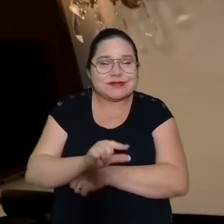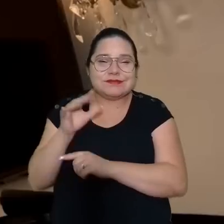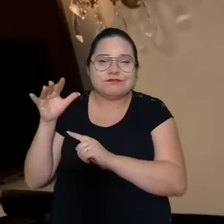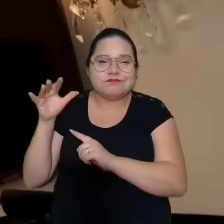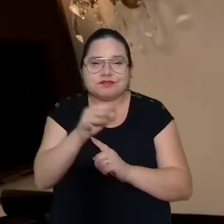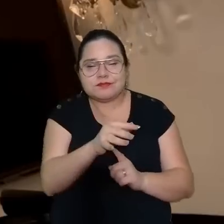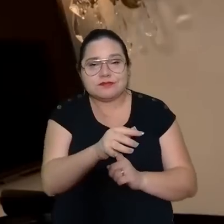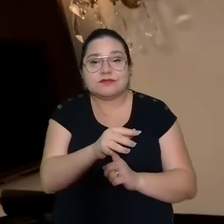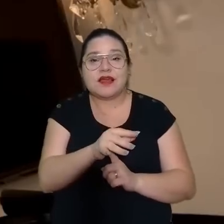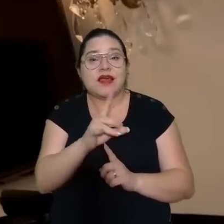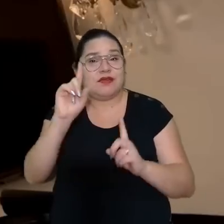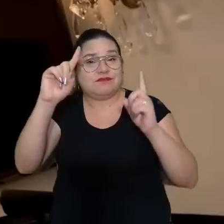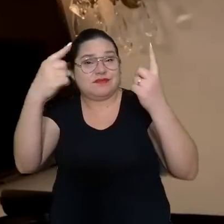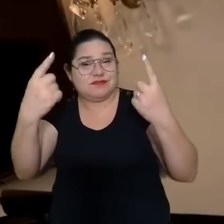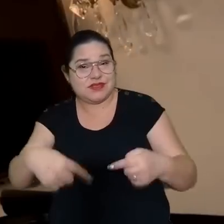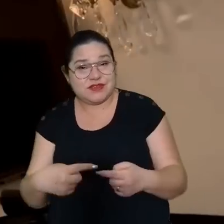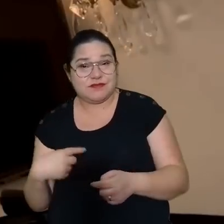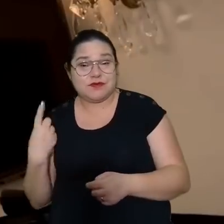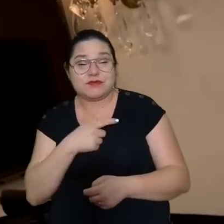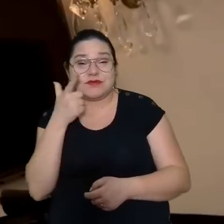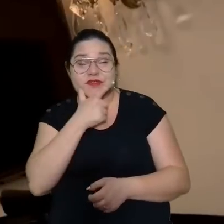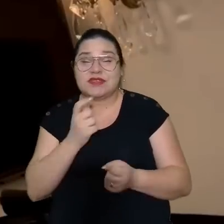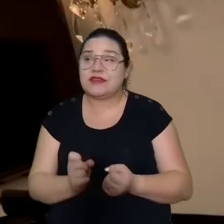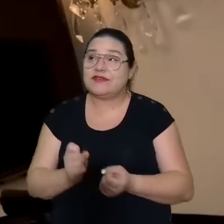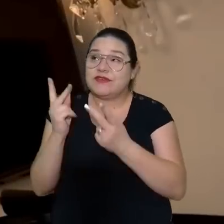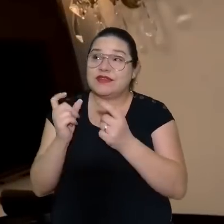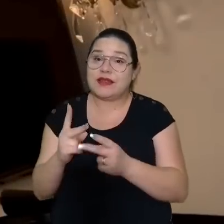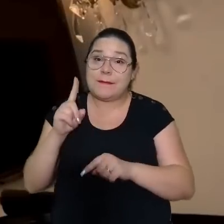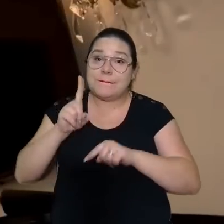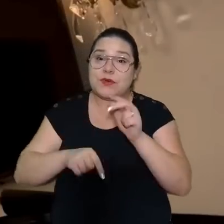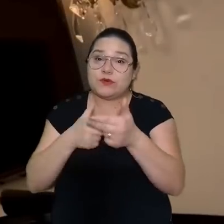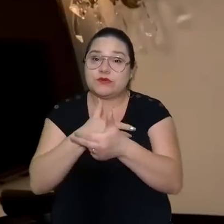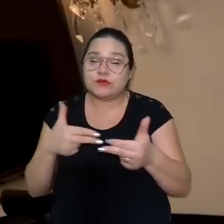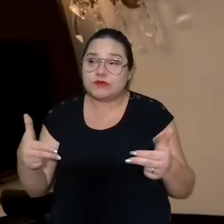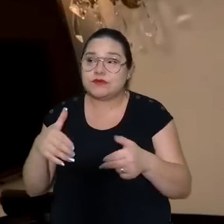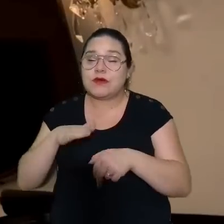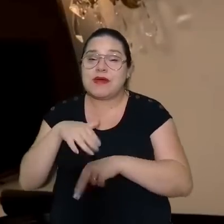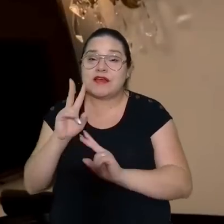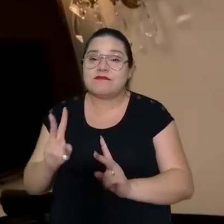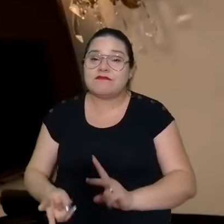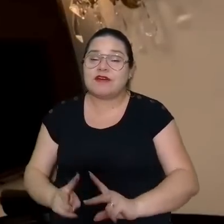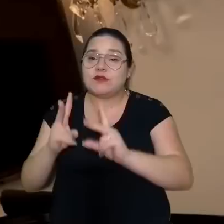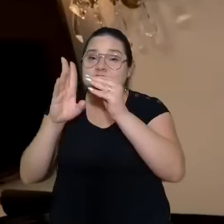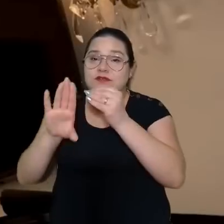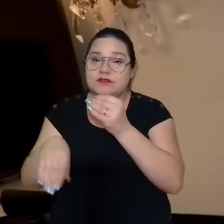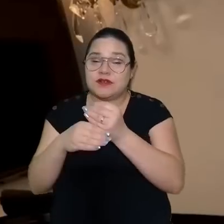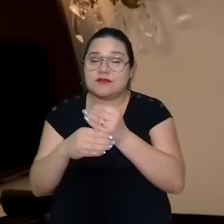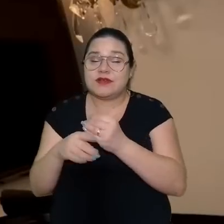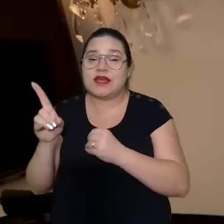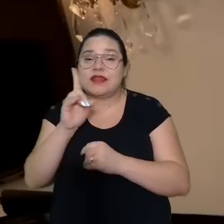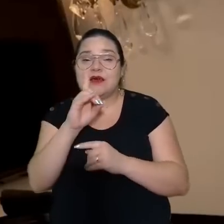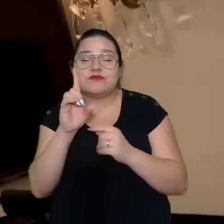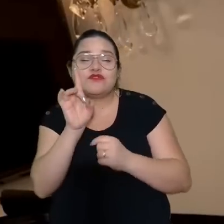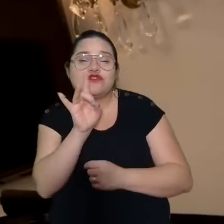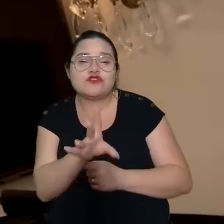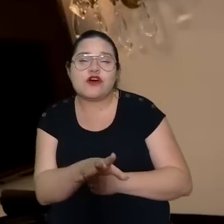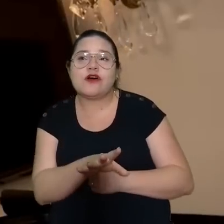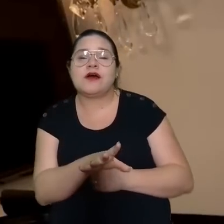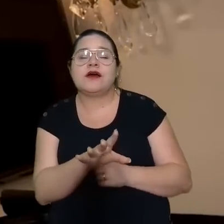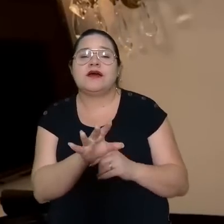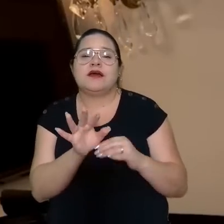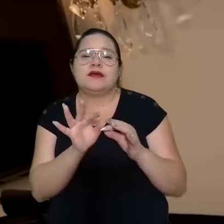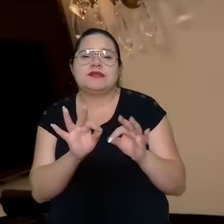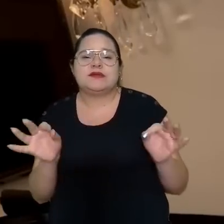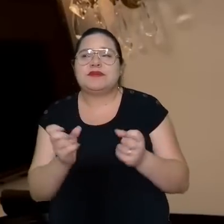consiga exportar produtos com mais valores adicionados e não ser apenas e tão simples um exportador